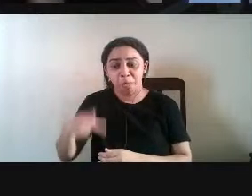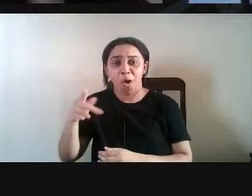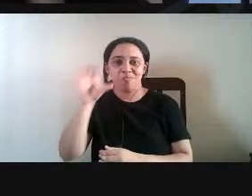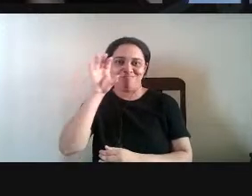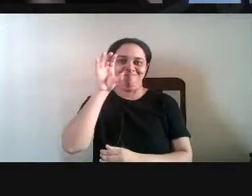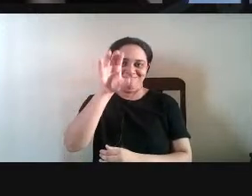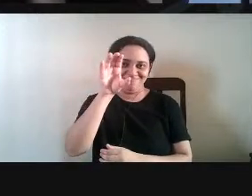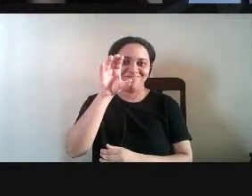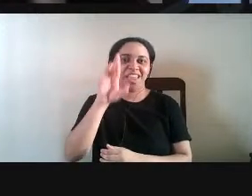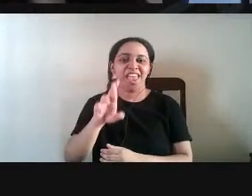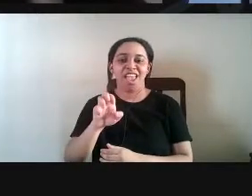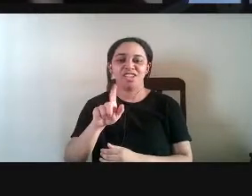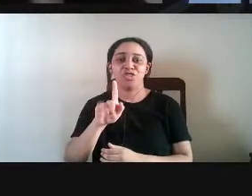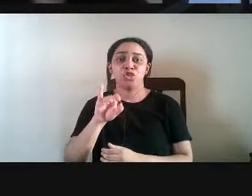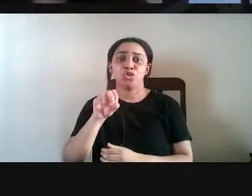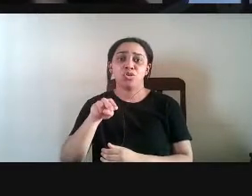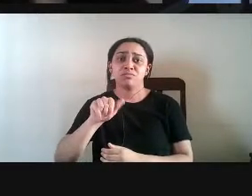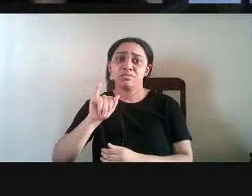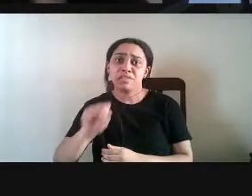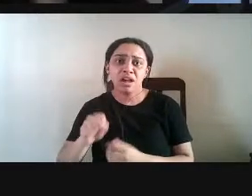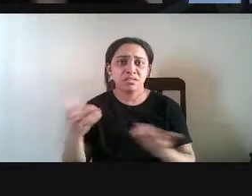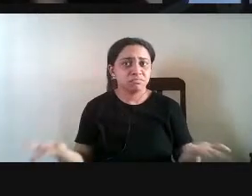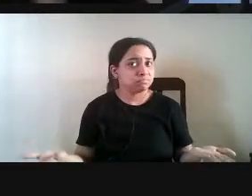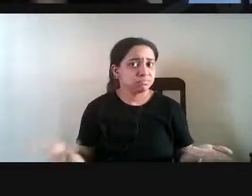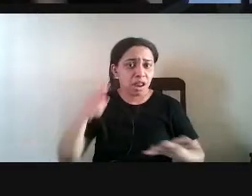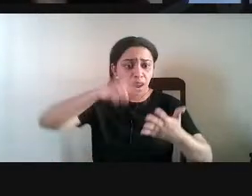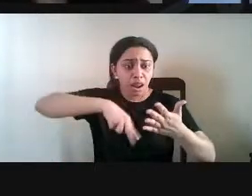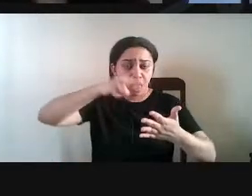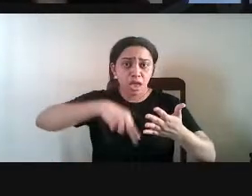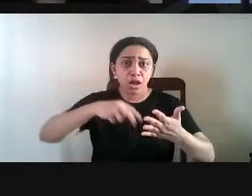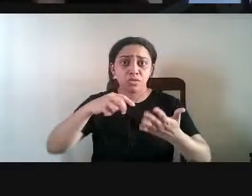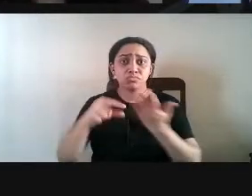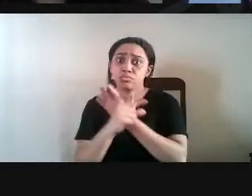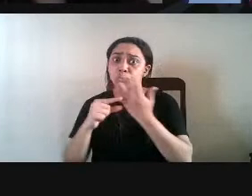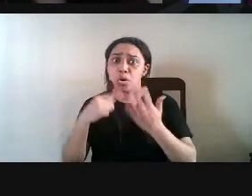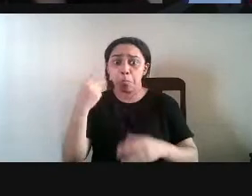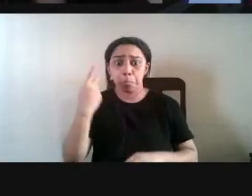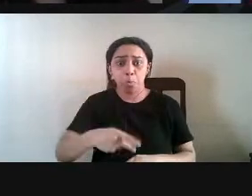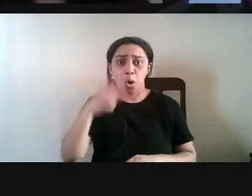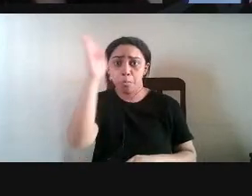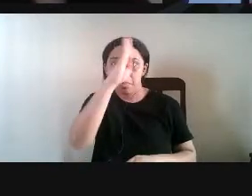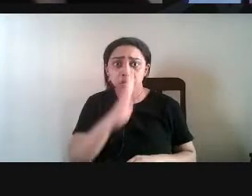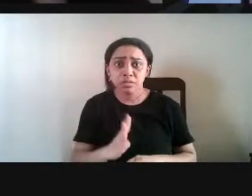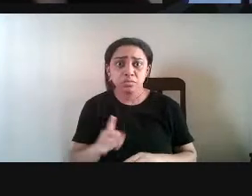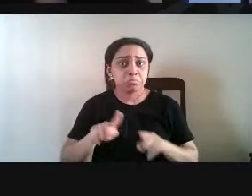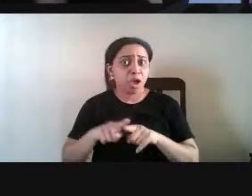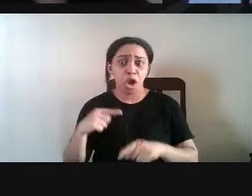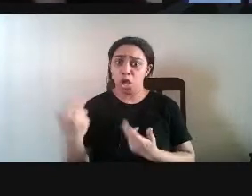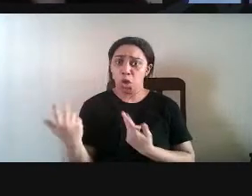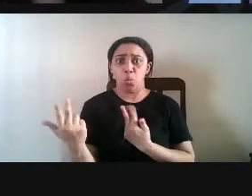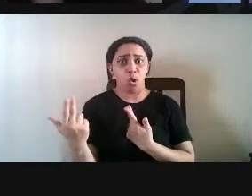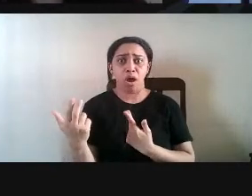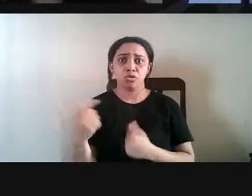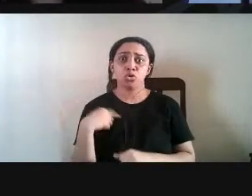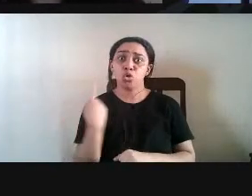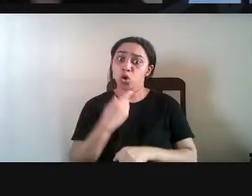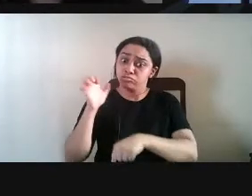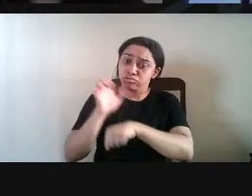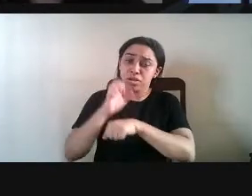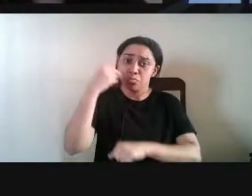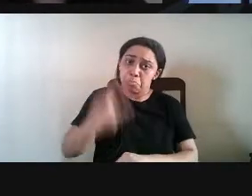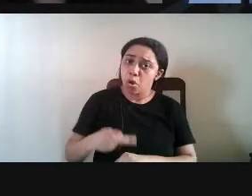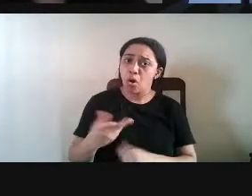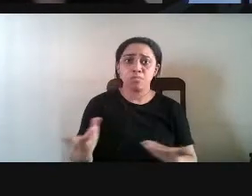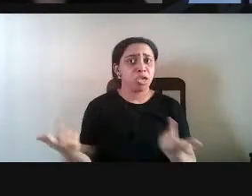lê ou falar nos grandes autores do Brasil todinho e os nossos. Nós temos gente do mesmo nível de qualquer um, do Rio, de São Paulo, de qualquer parte do